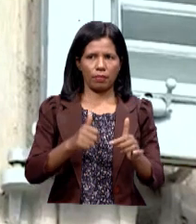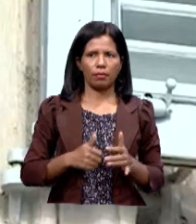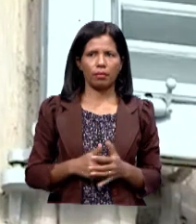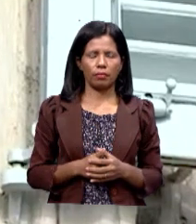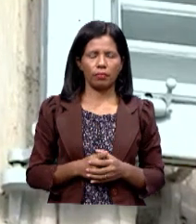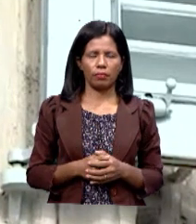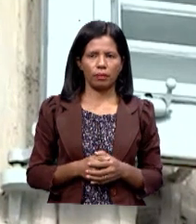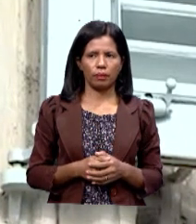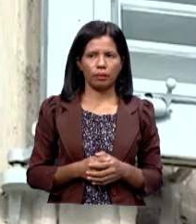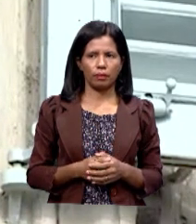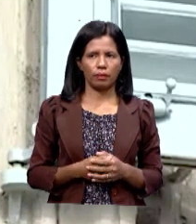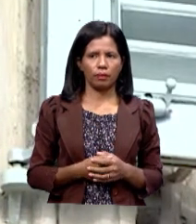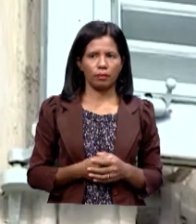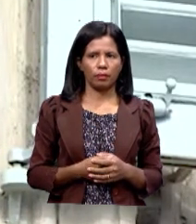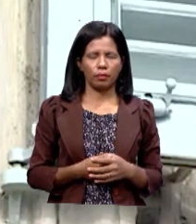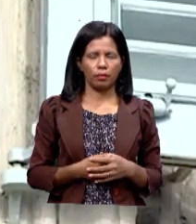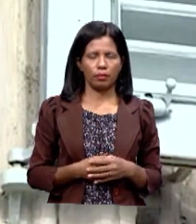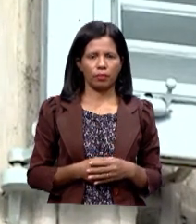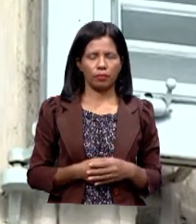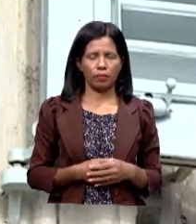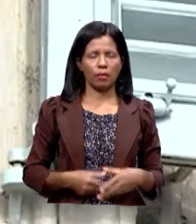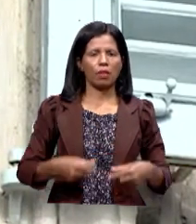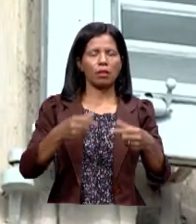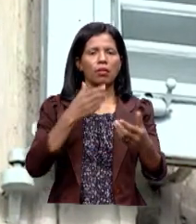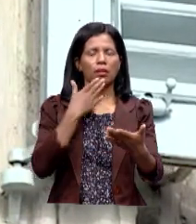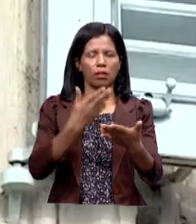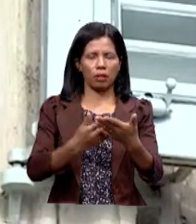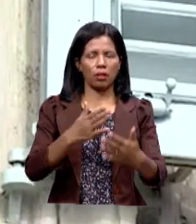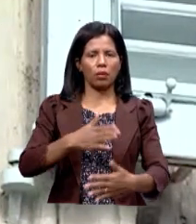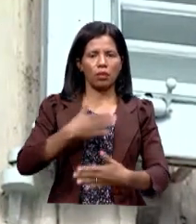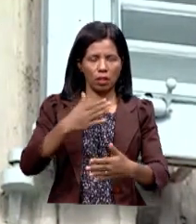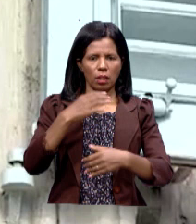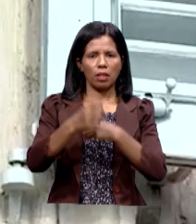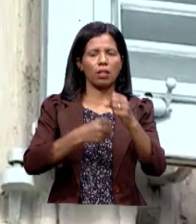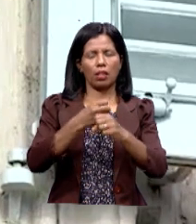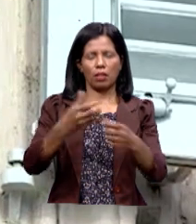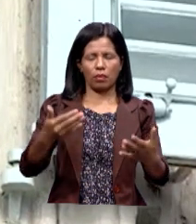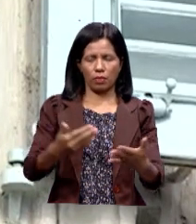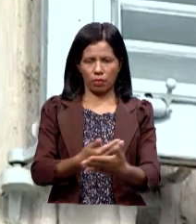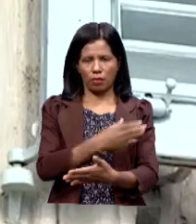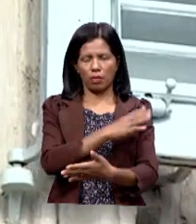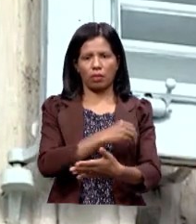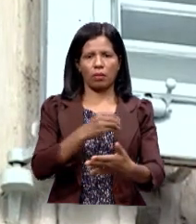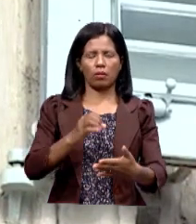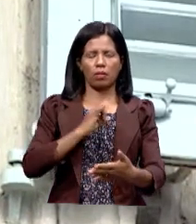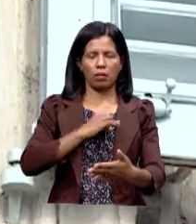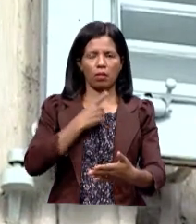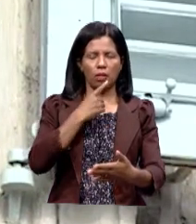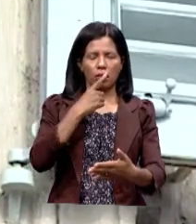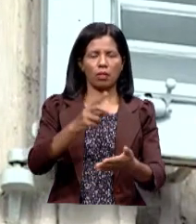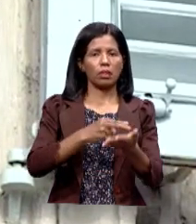fratelli, sorelle. Querida irmão e irmã, Xolotinafon, incovemo intercessão de Santa